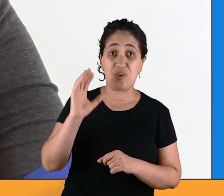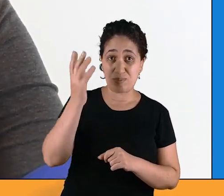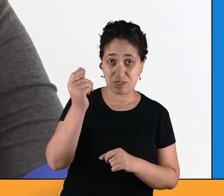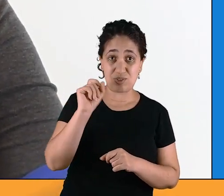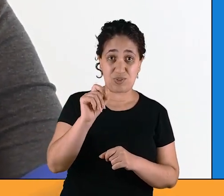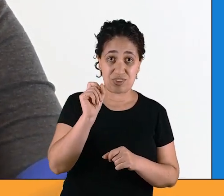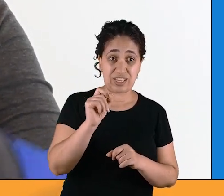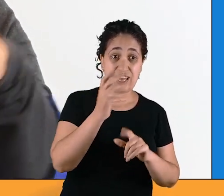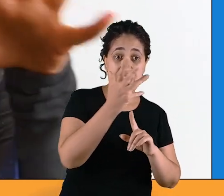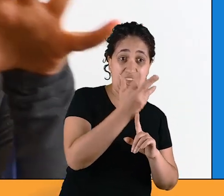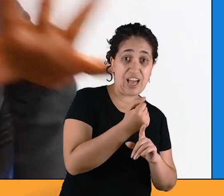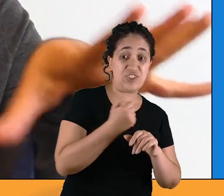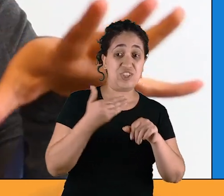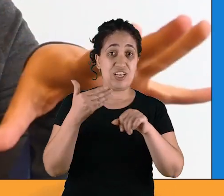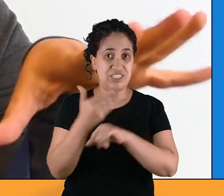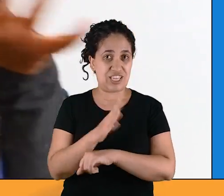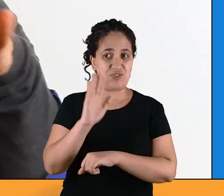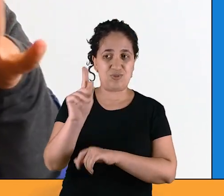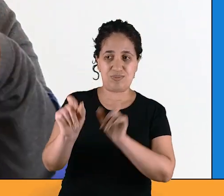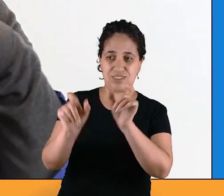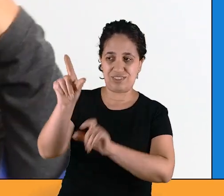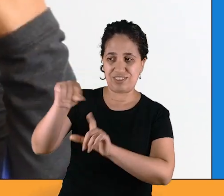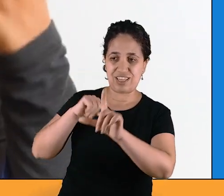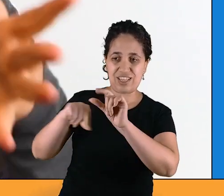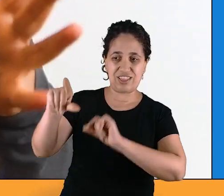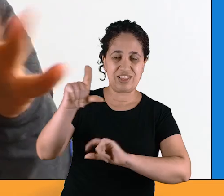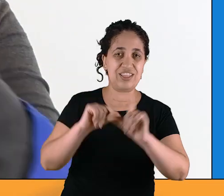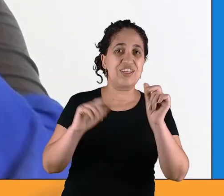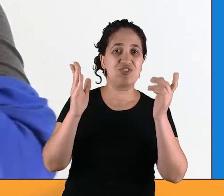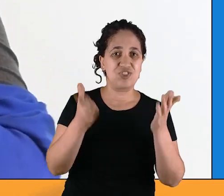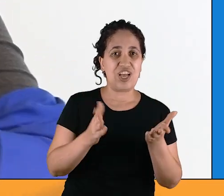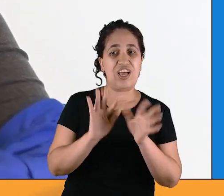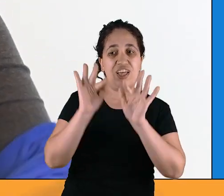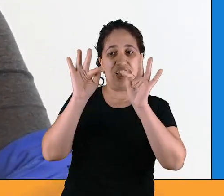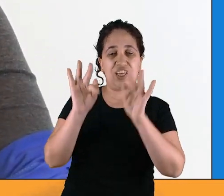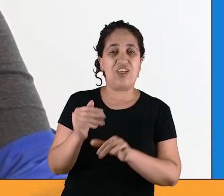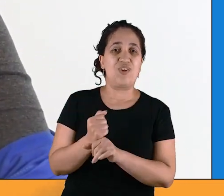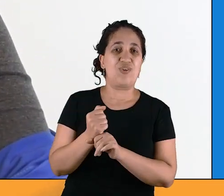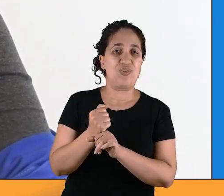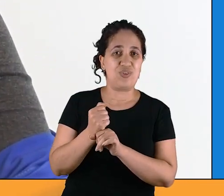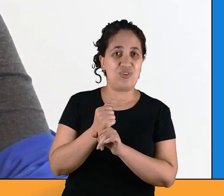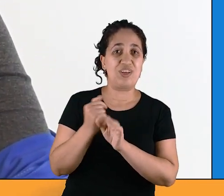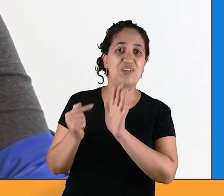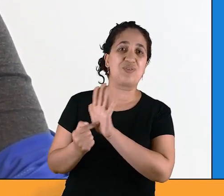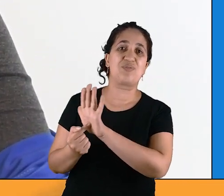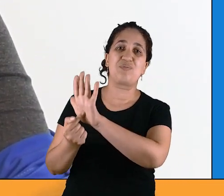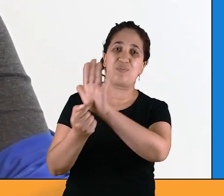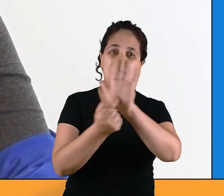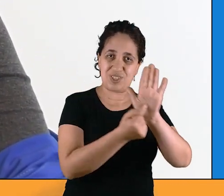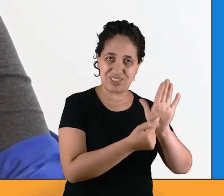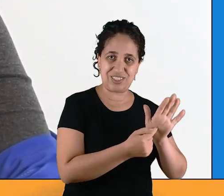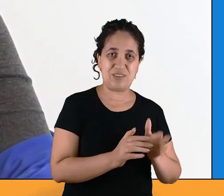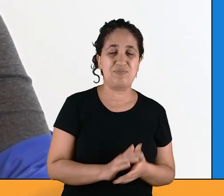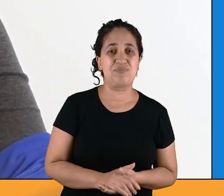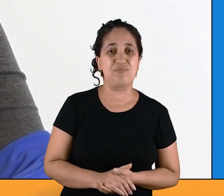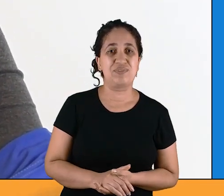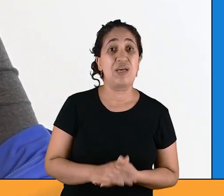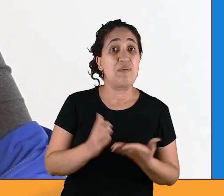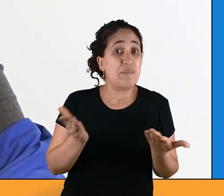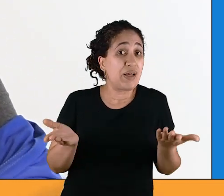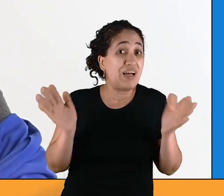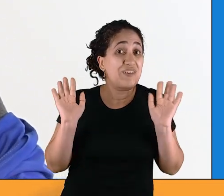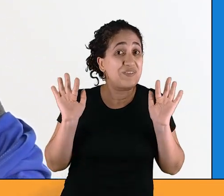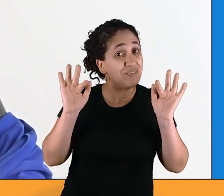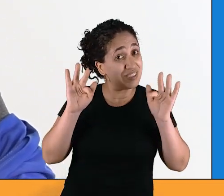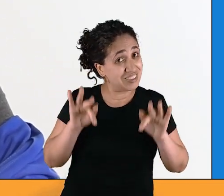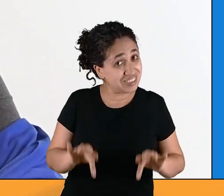o Entre Arte e Acesso, os artistas já foram selecionados e no final do ano, né, a gente vai ter uma amostra desses trabalhos. E aí, para a